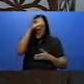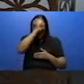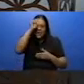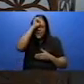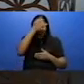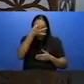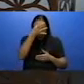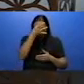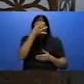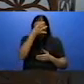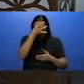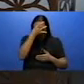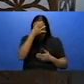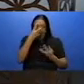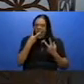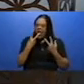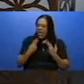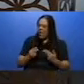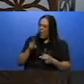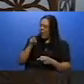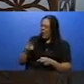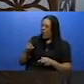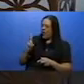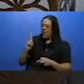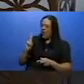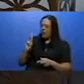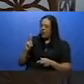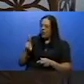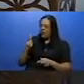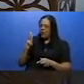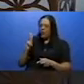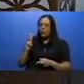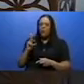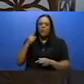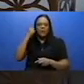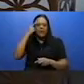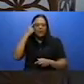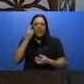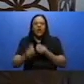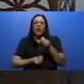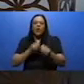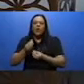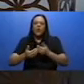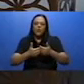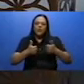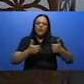e fizeram como o Dudu, certo? Vamos repensar no nosso lixo. Vamos lá?